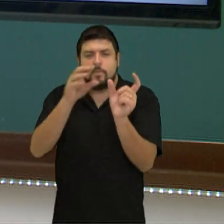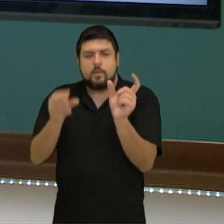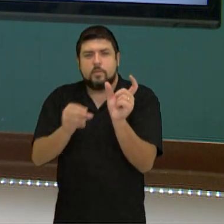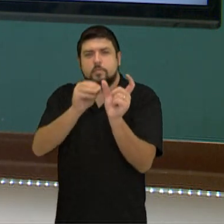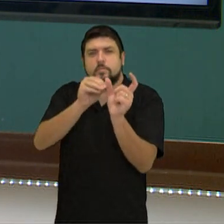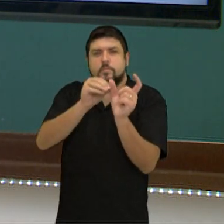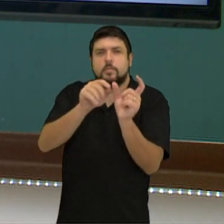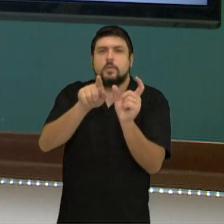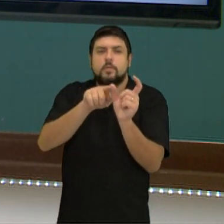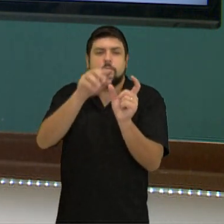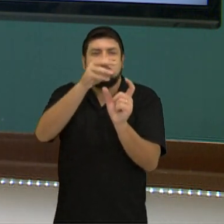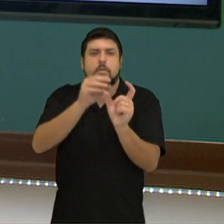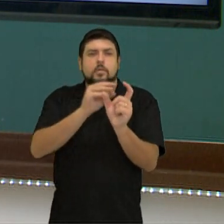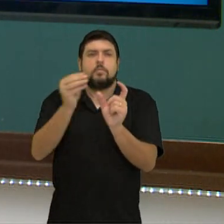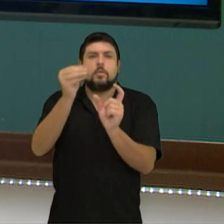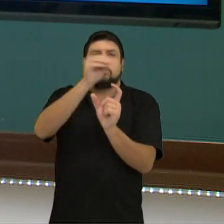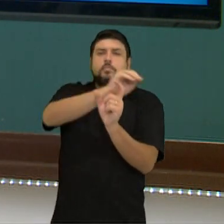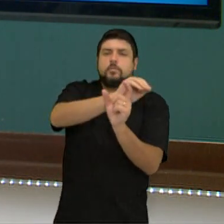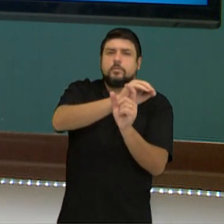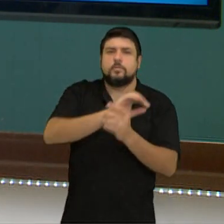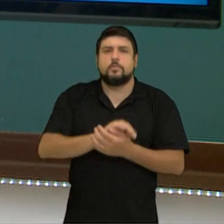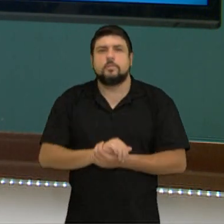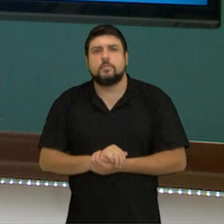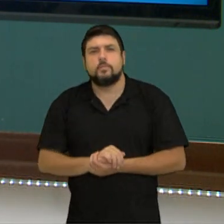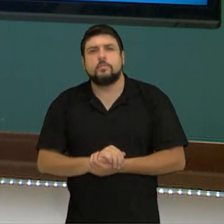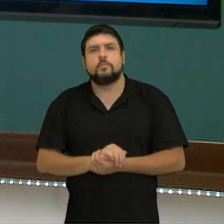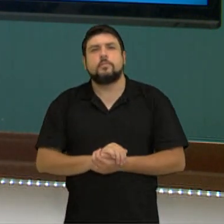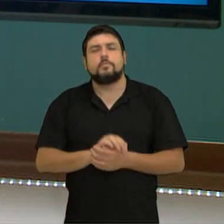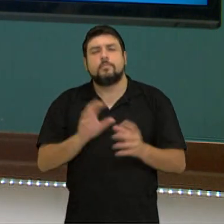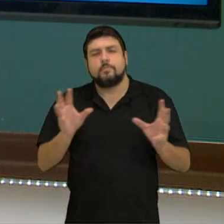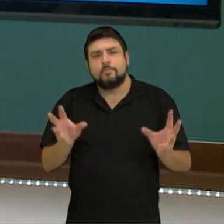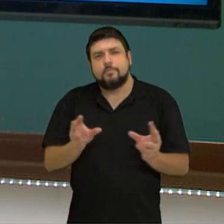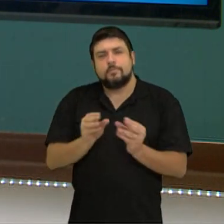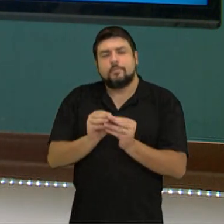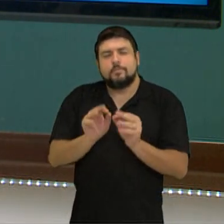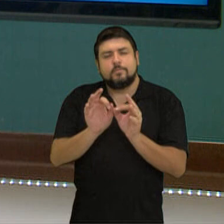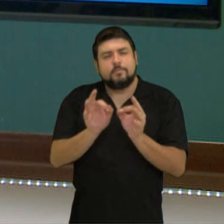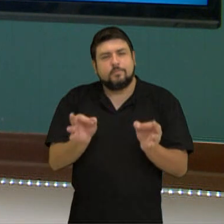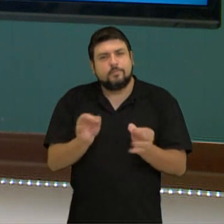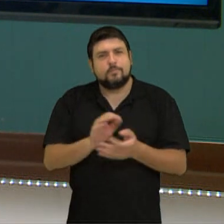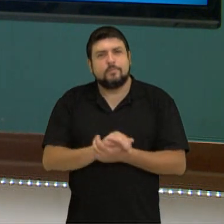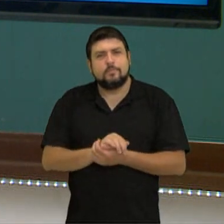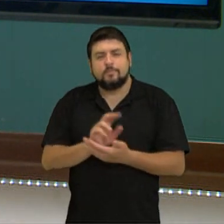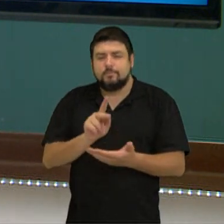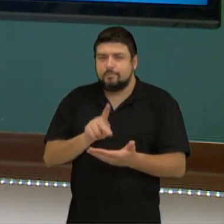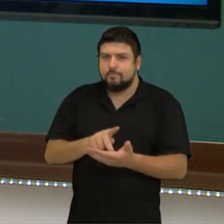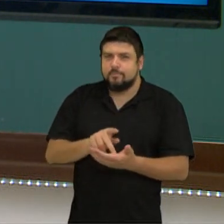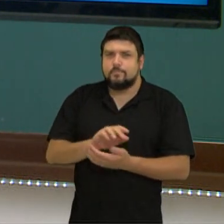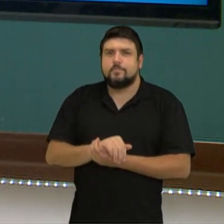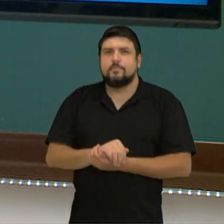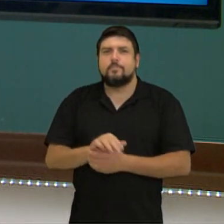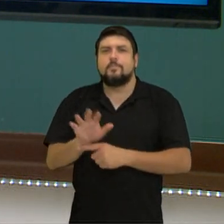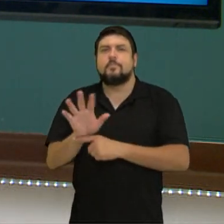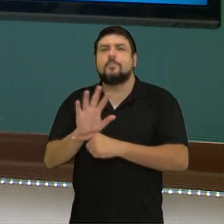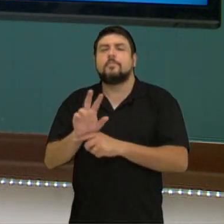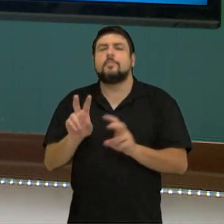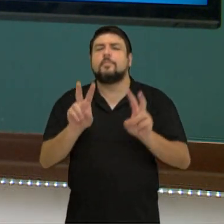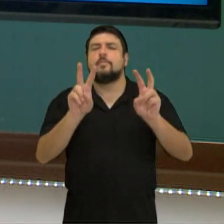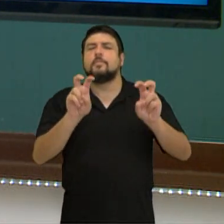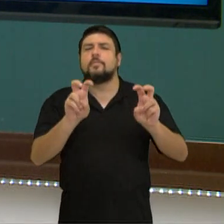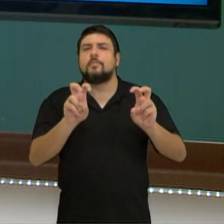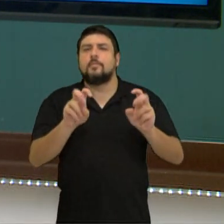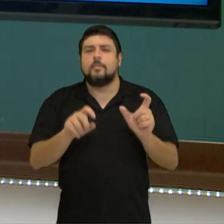conseguir visualizar bem. Tá bom, pessoal? É isso aí. Bem simples, não é? Sem mistério. Nesse vídeo a gente falou